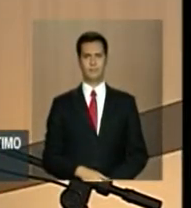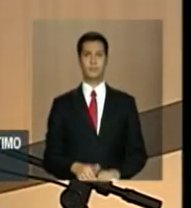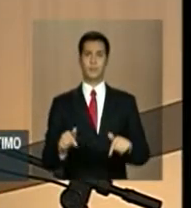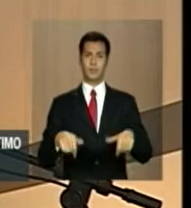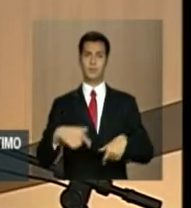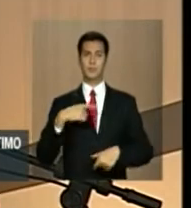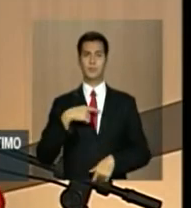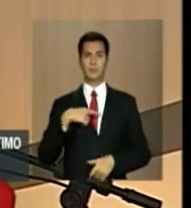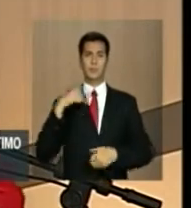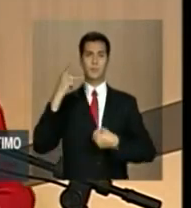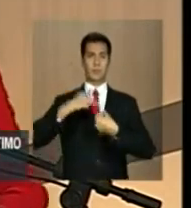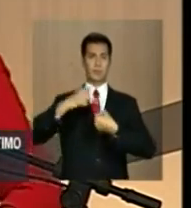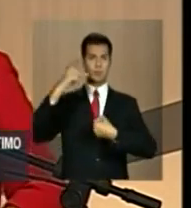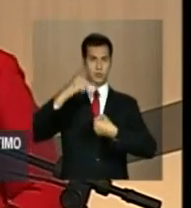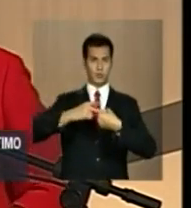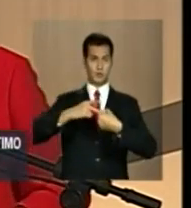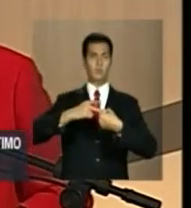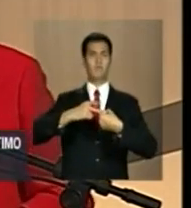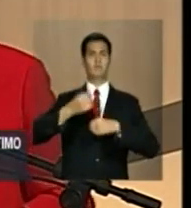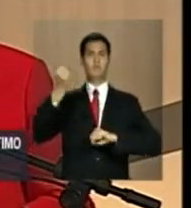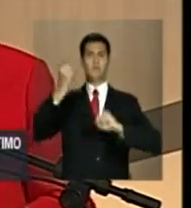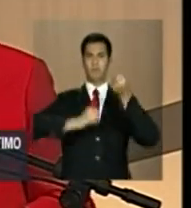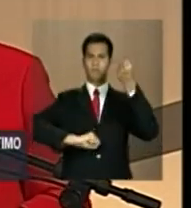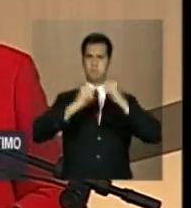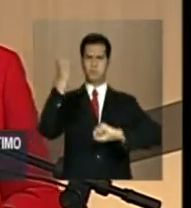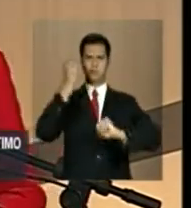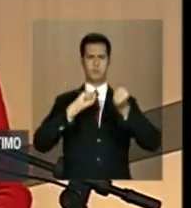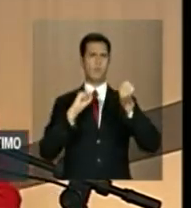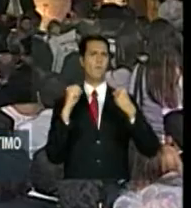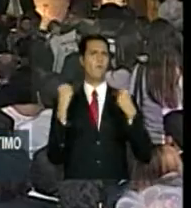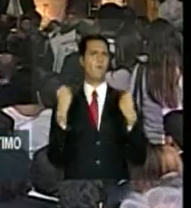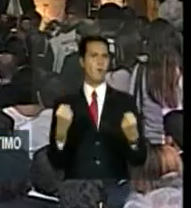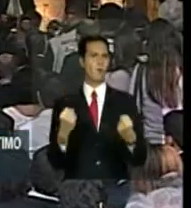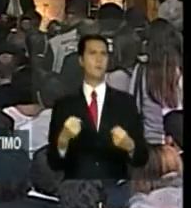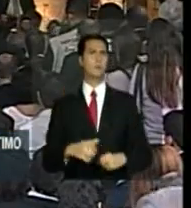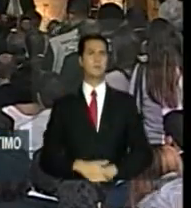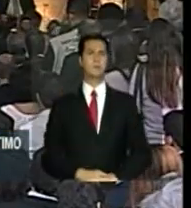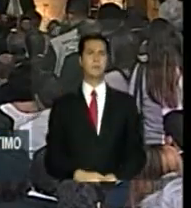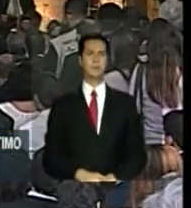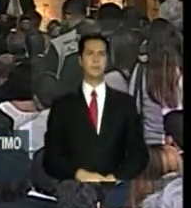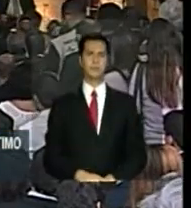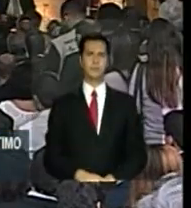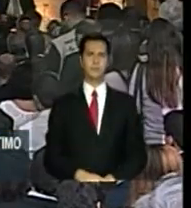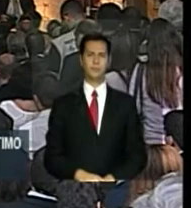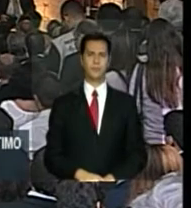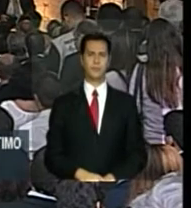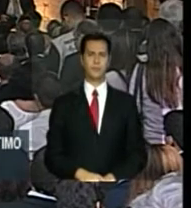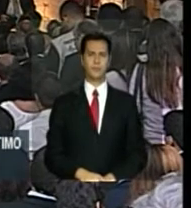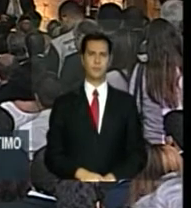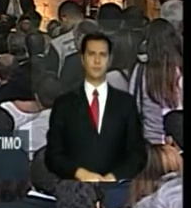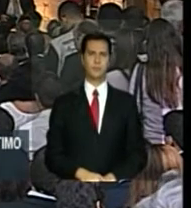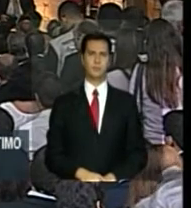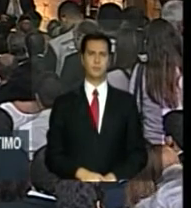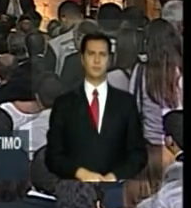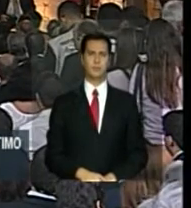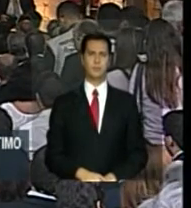de petróleo, um dos seus grandes, um dos seus maiores